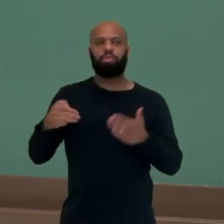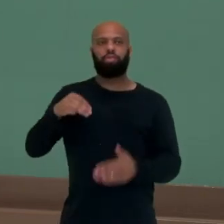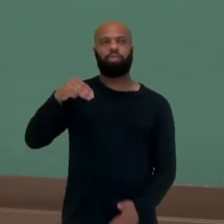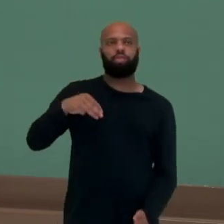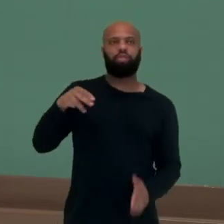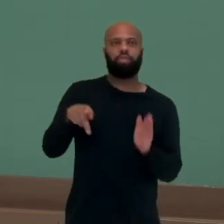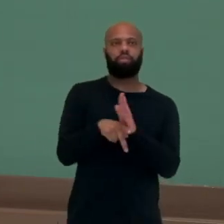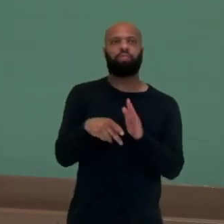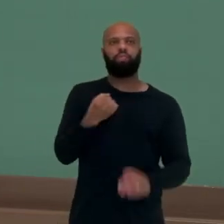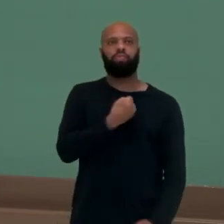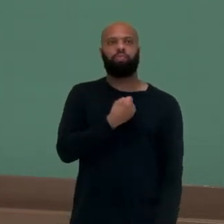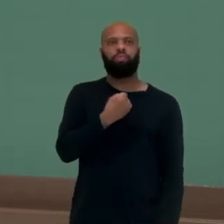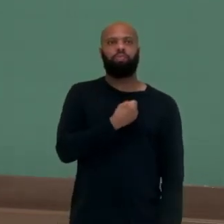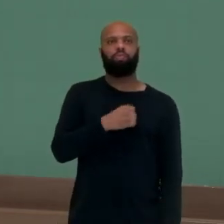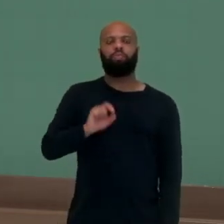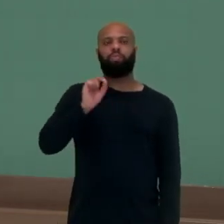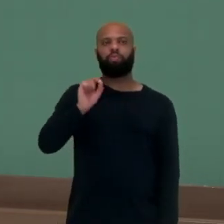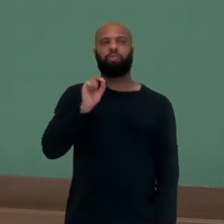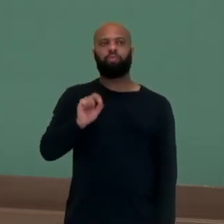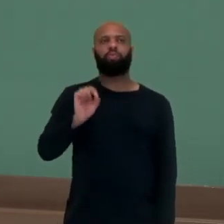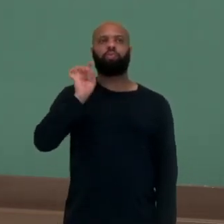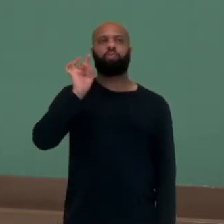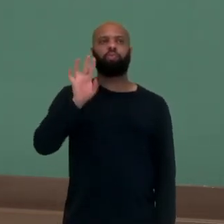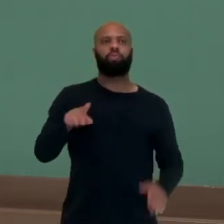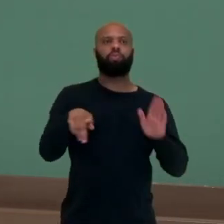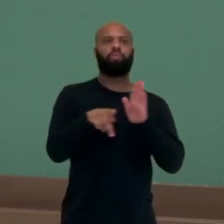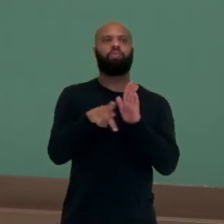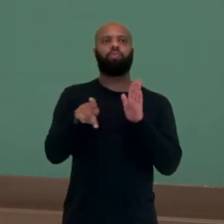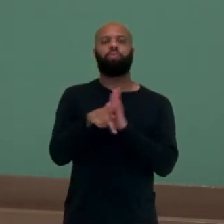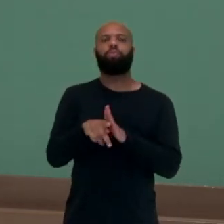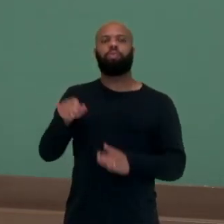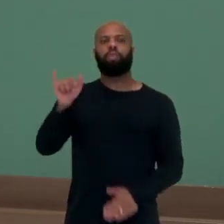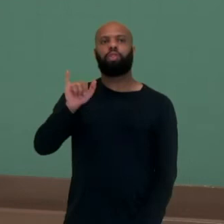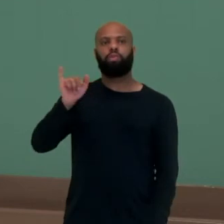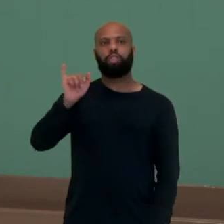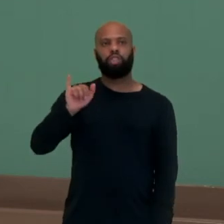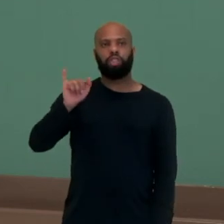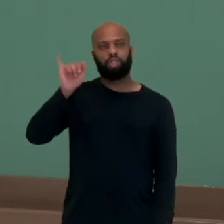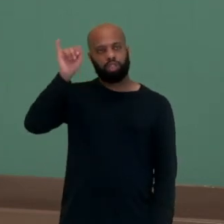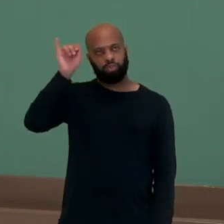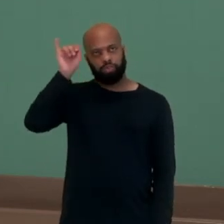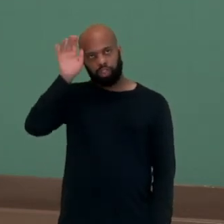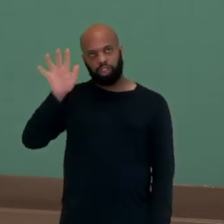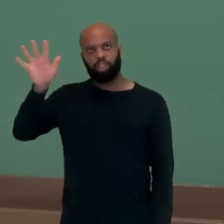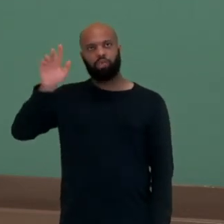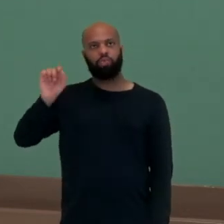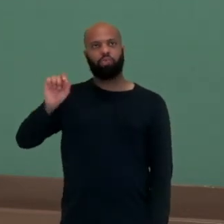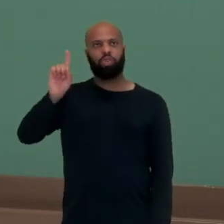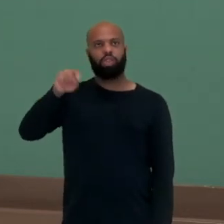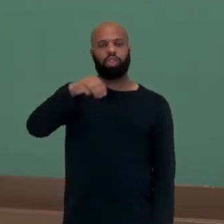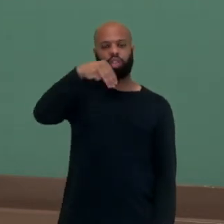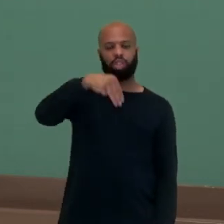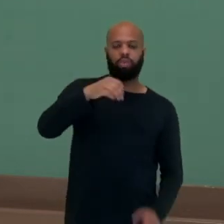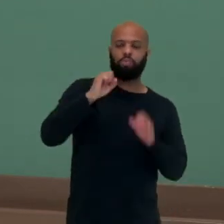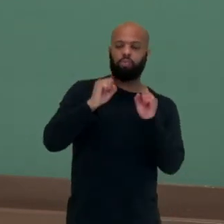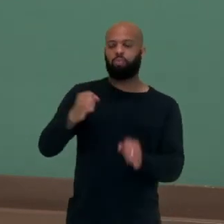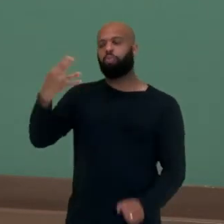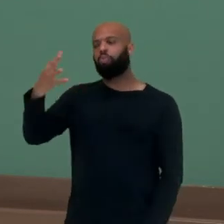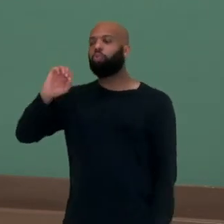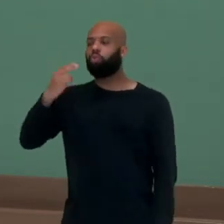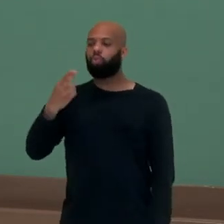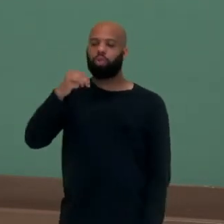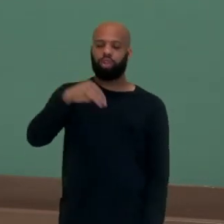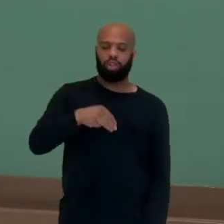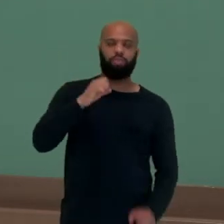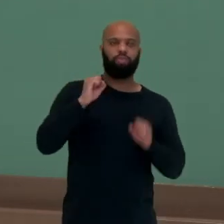número complexo apenas com parte imaginário, o M pode ser 4 ou o M